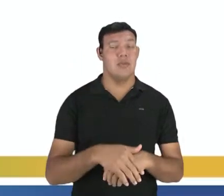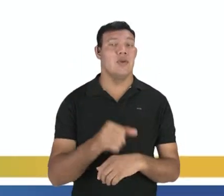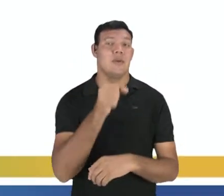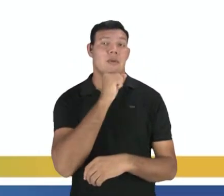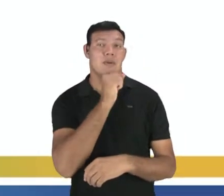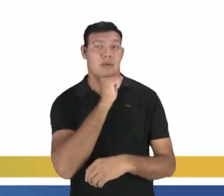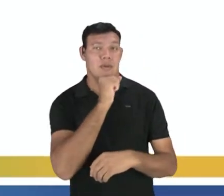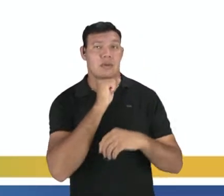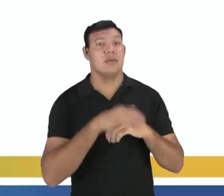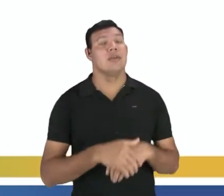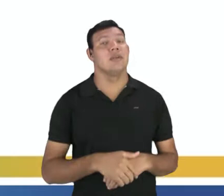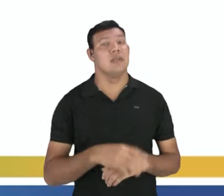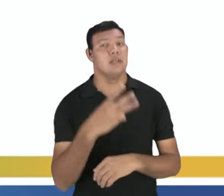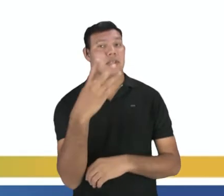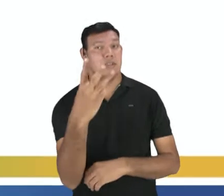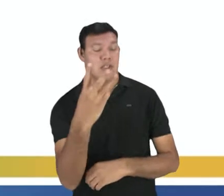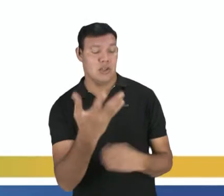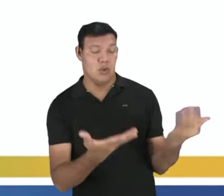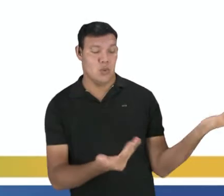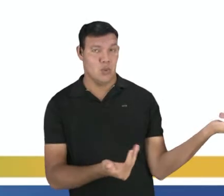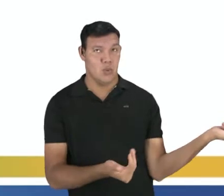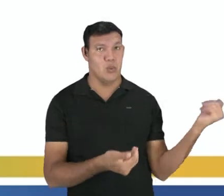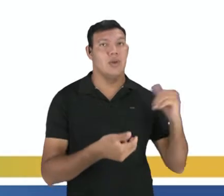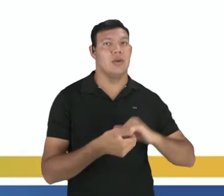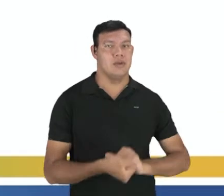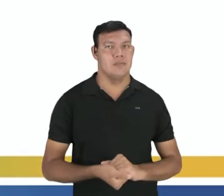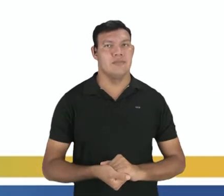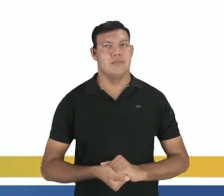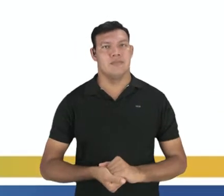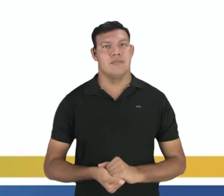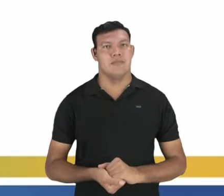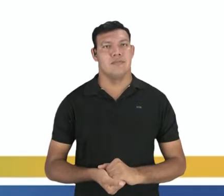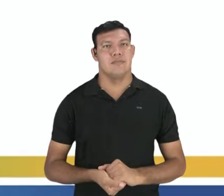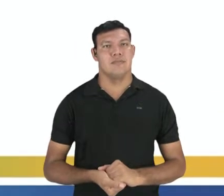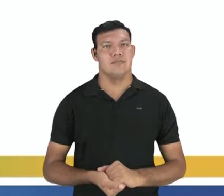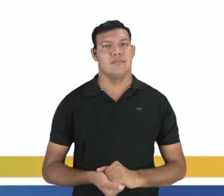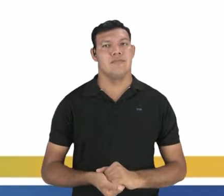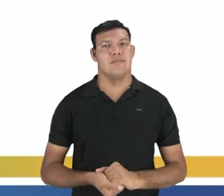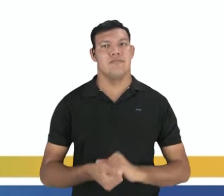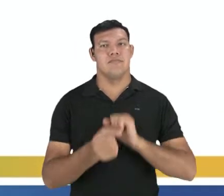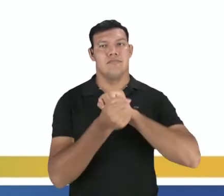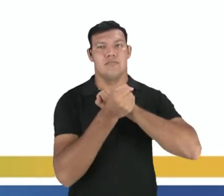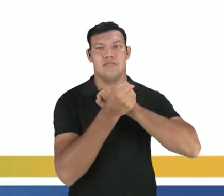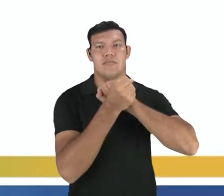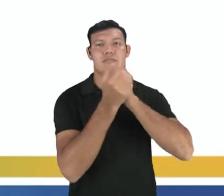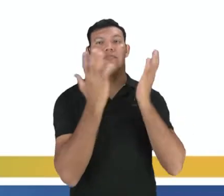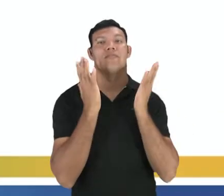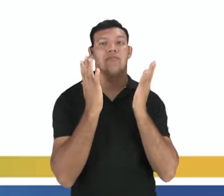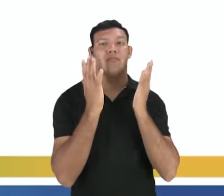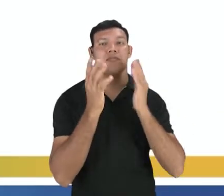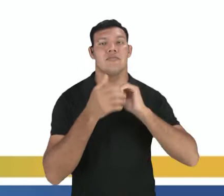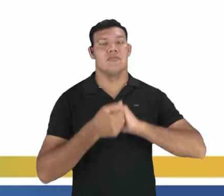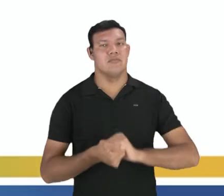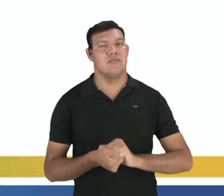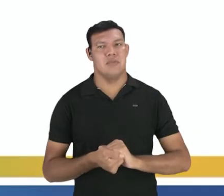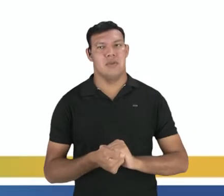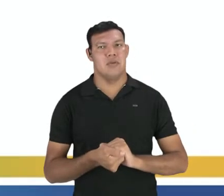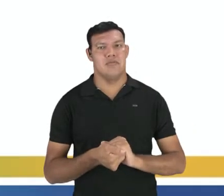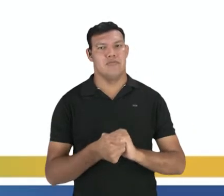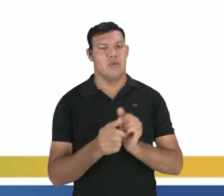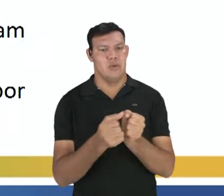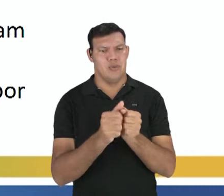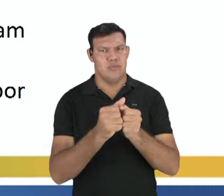novos, Gilbert, Richard e Edmund. Então, Shakespeare tinha uma família não muito